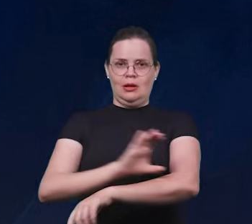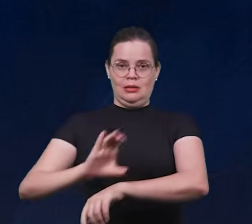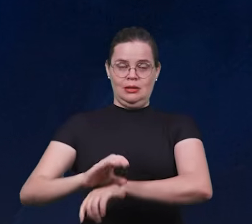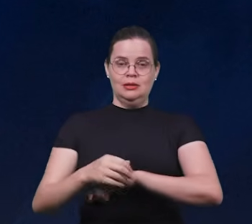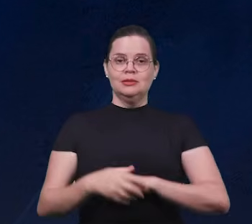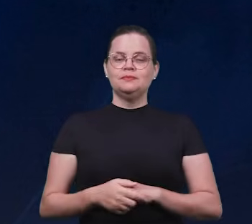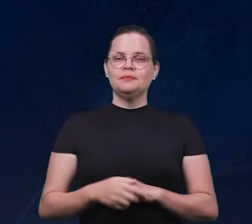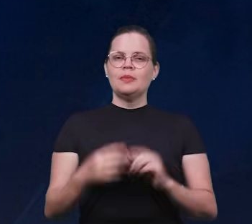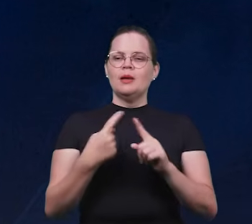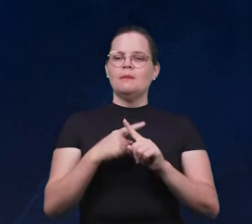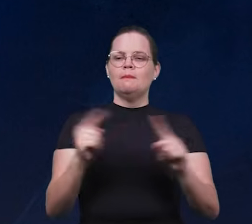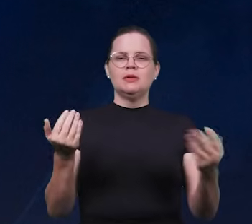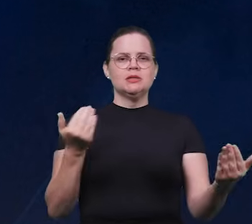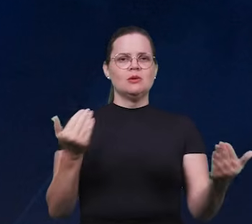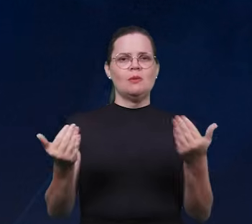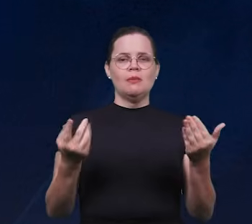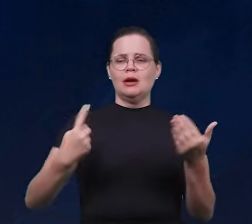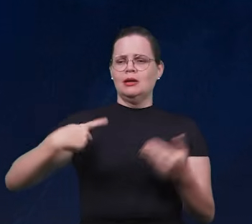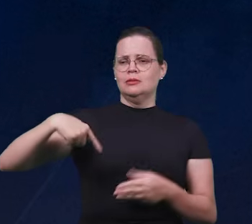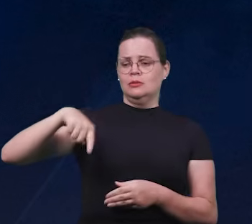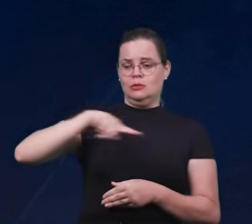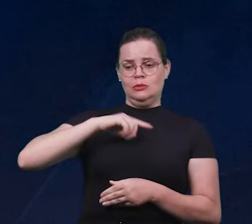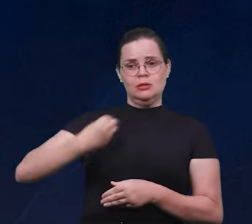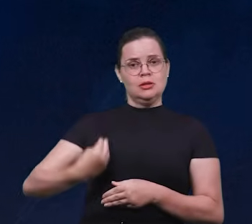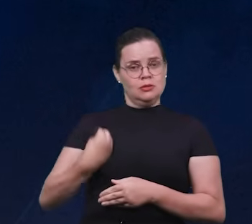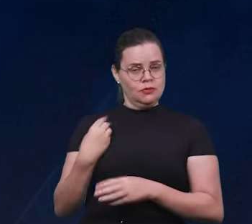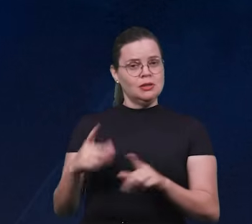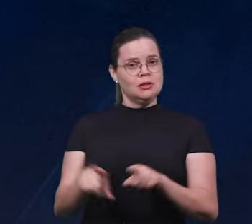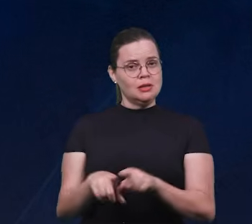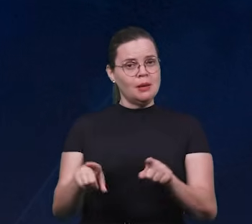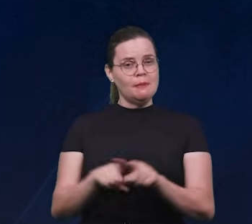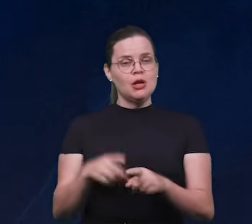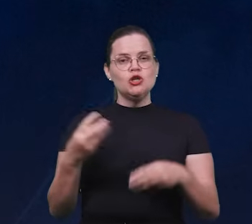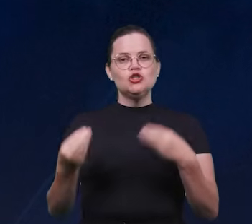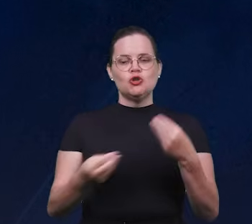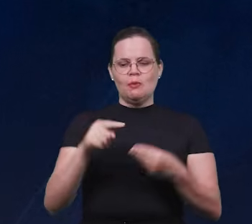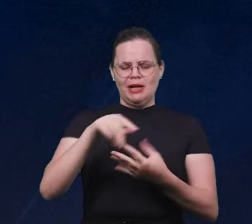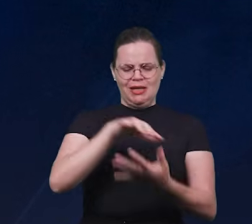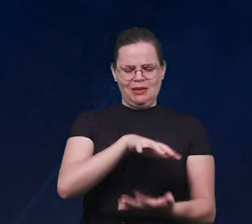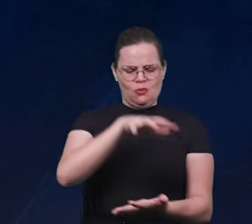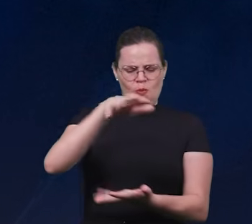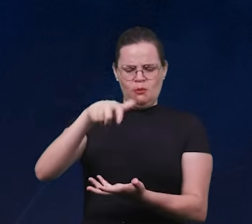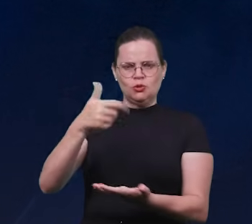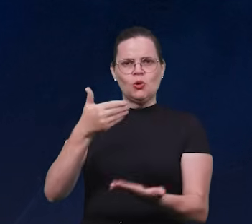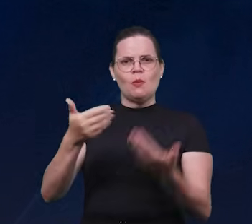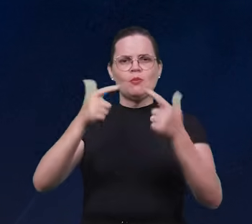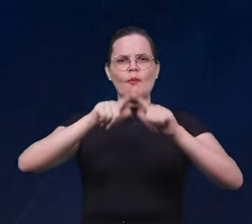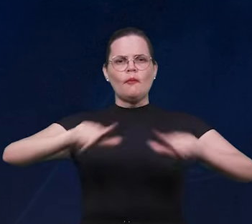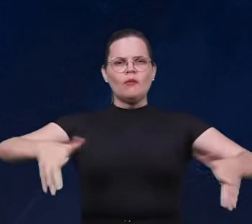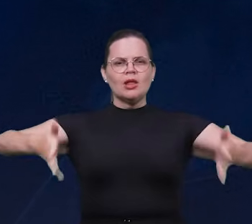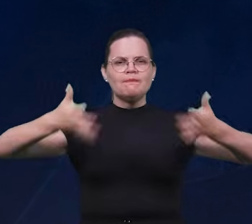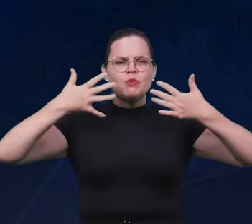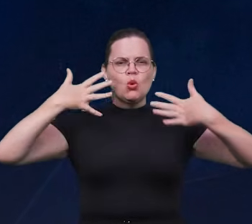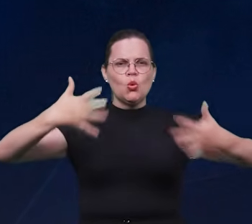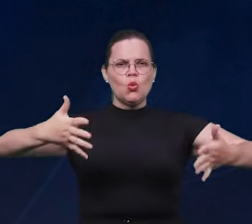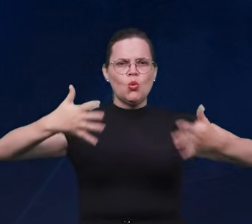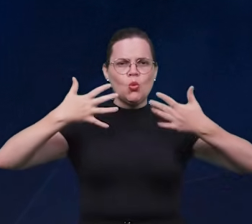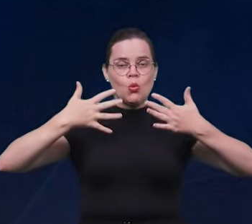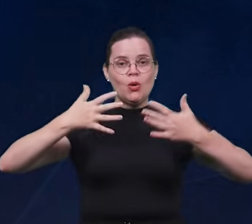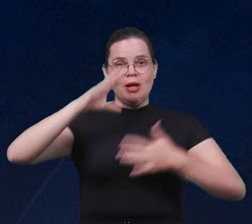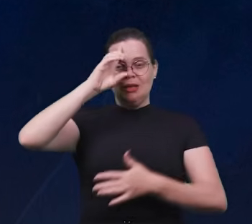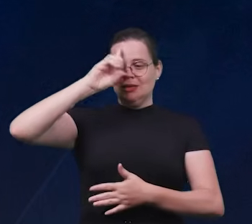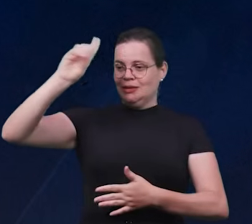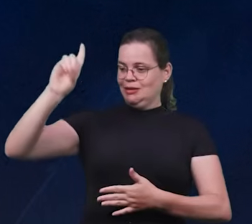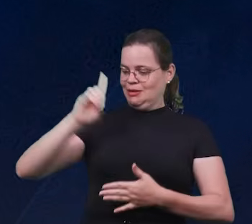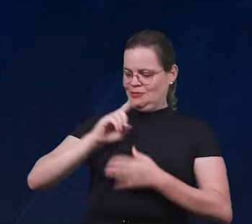nosso caminhar pelo deserto deste mundo, até aquele dia em que tomaremos posse da